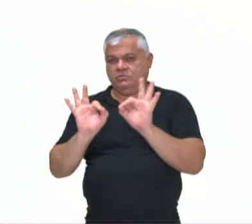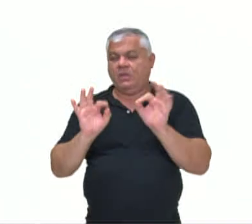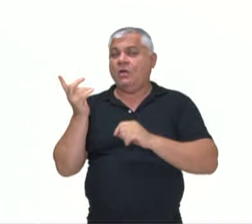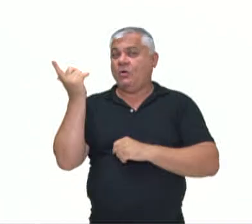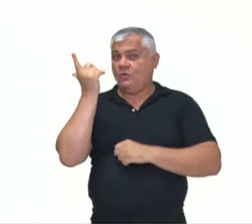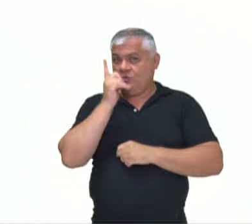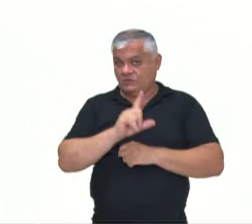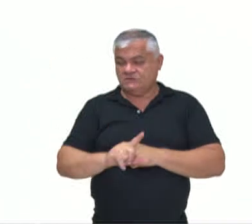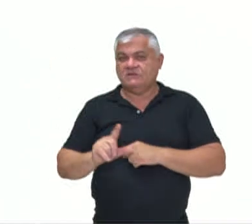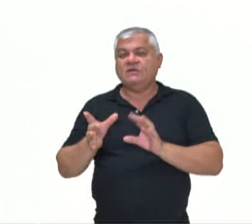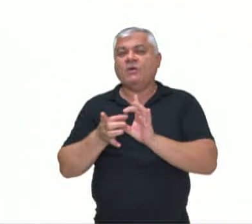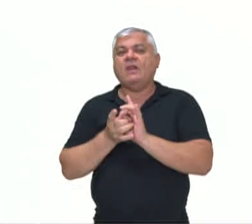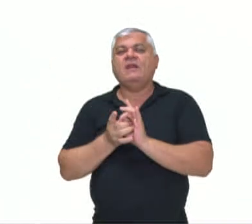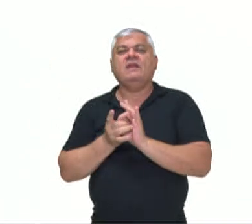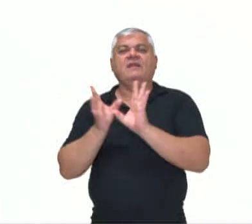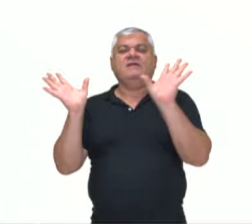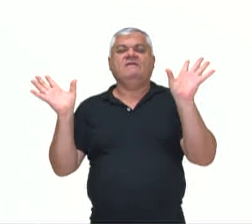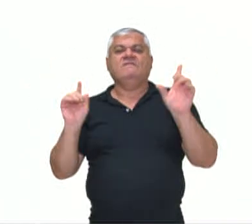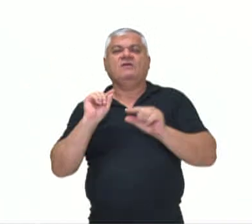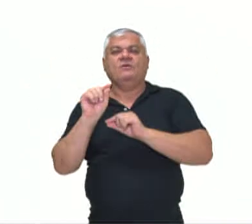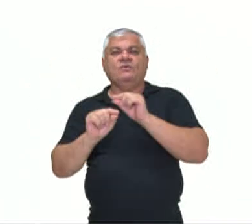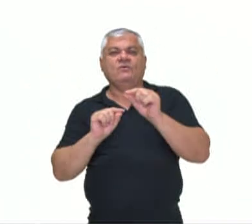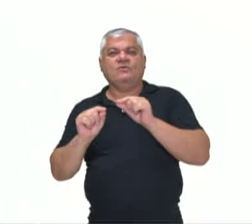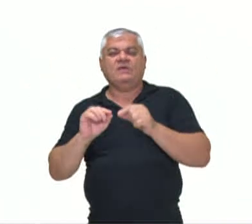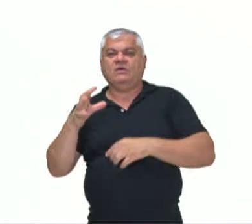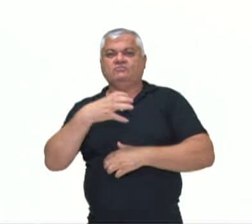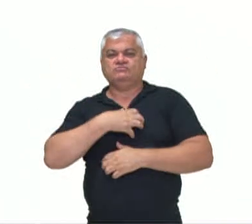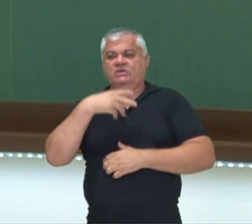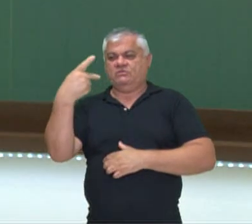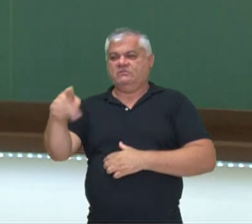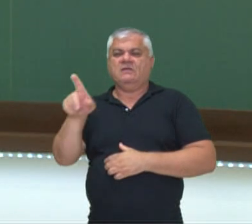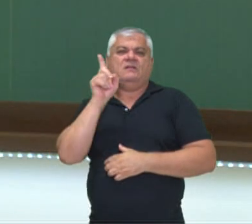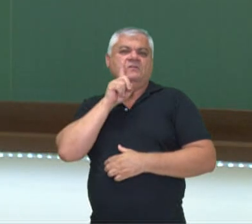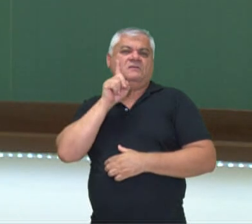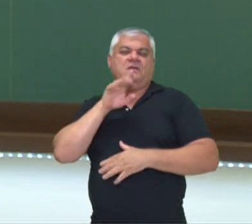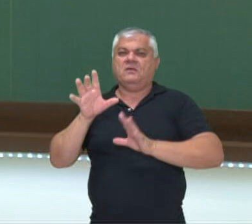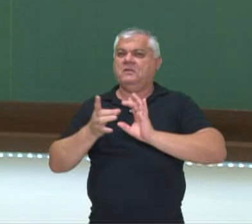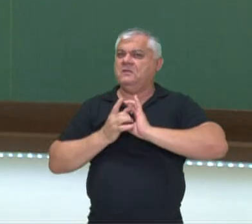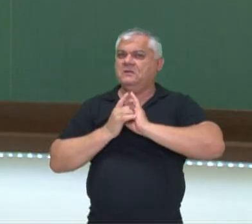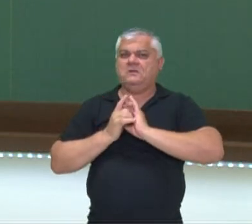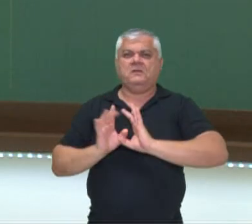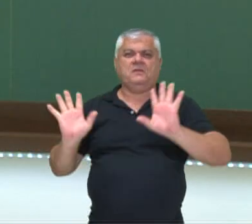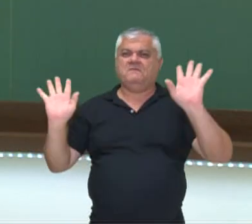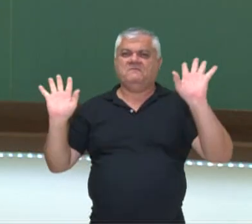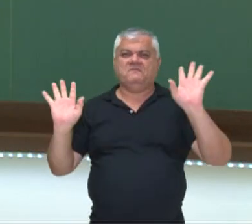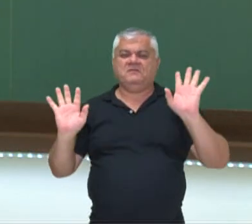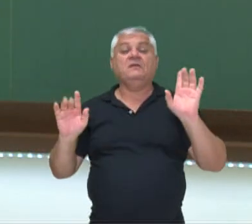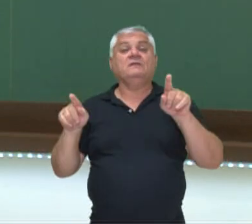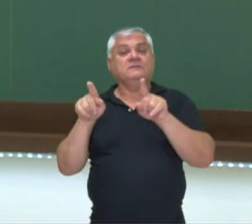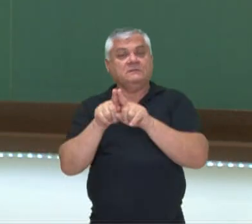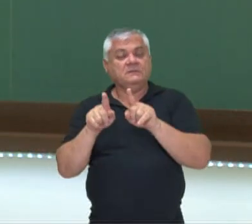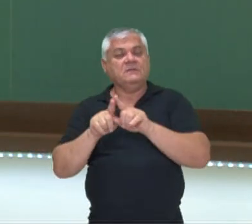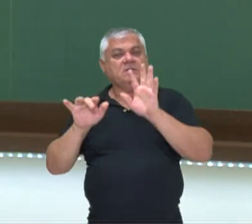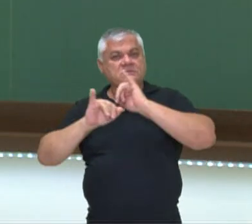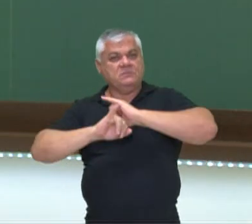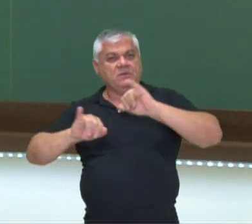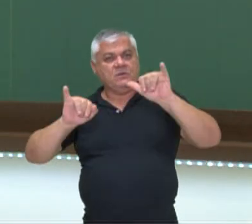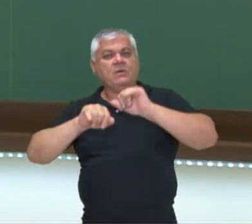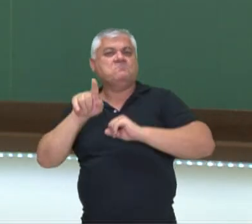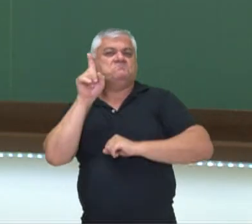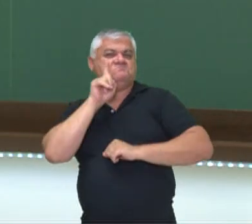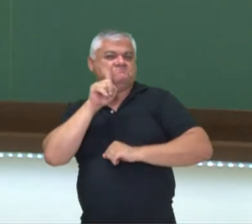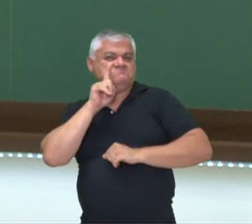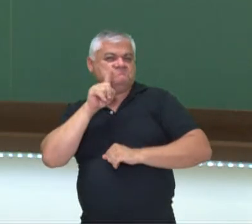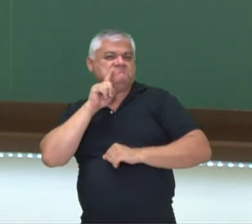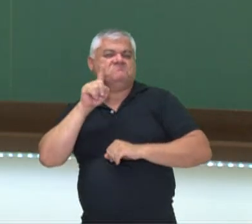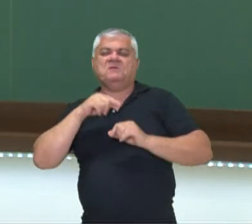contenção liberava-se literalmente o jeito do americano viver e até divulgou-se muito essa expressão, o American